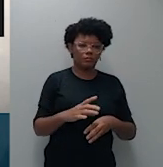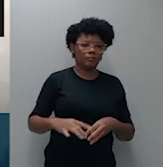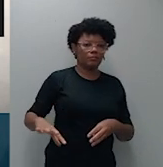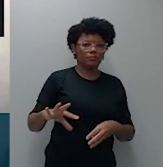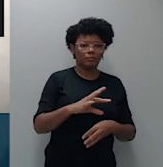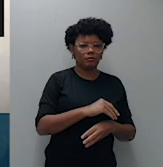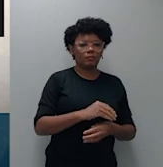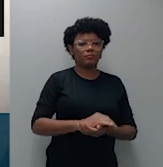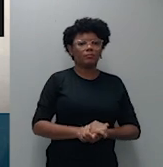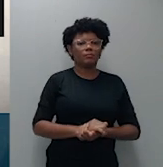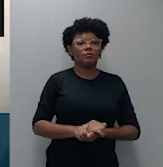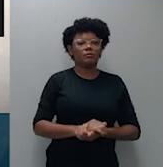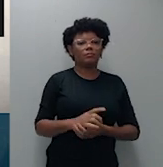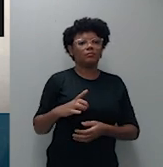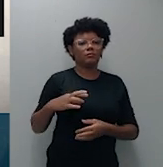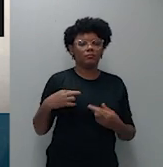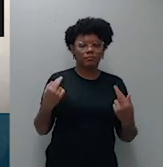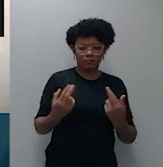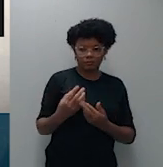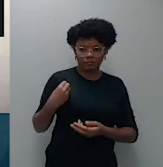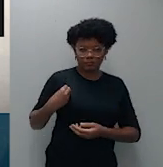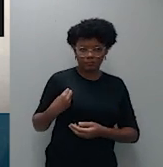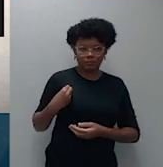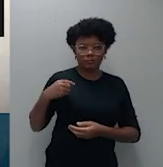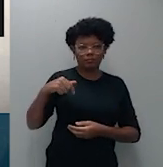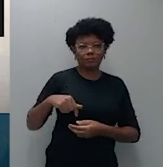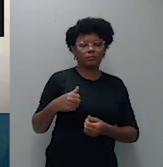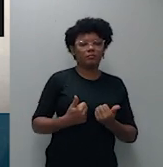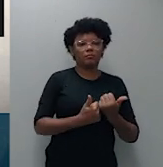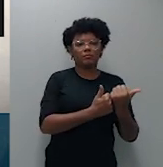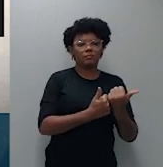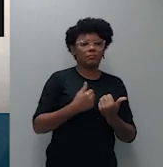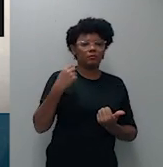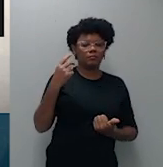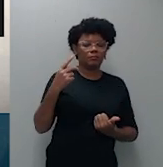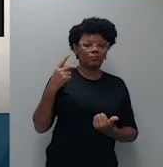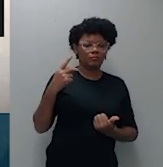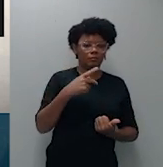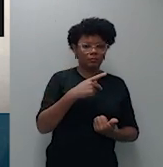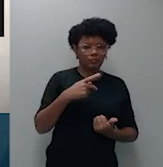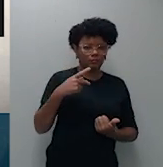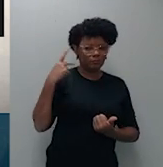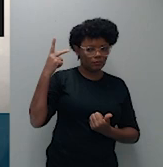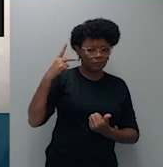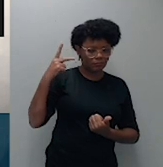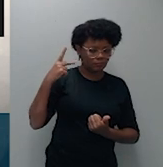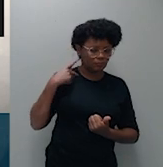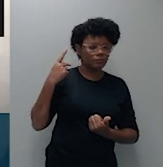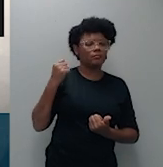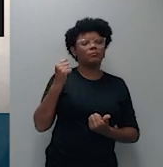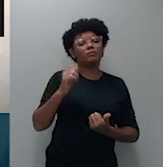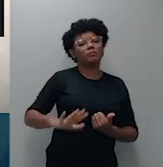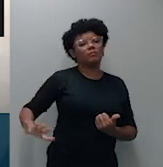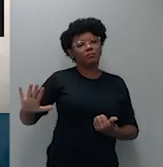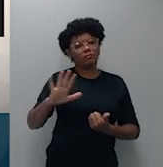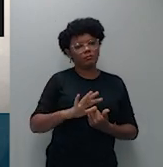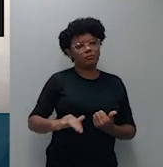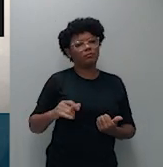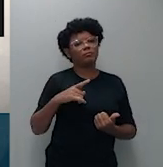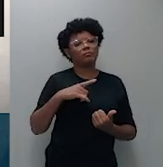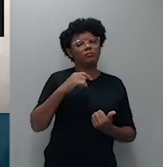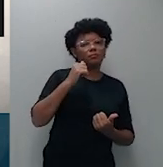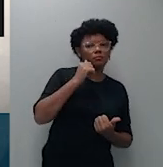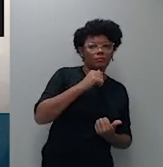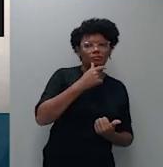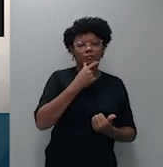senhores ministros e membros dessa turma excelentíssima senhora sua procuradora Geral da República em Oliveira